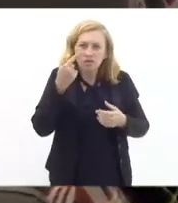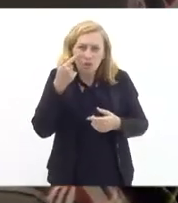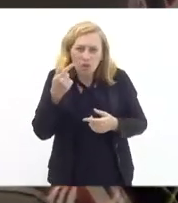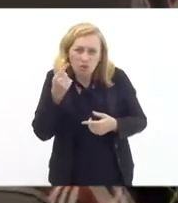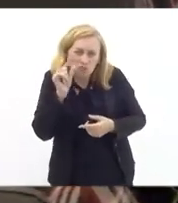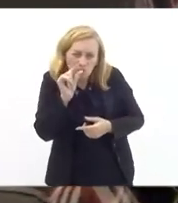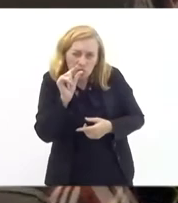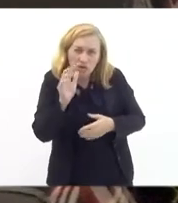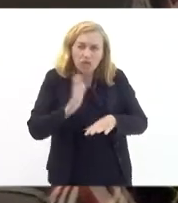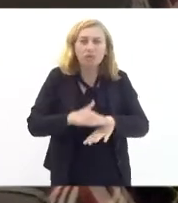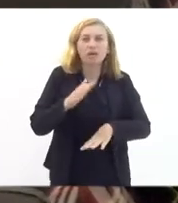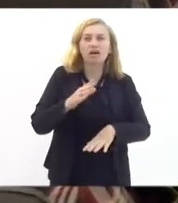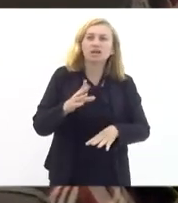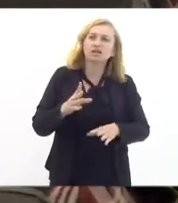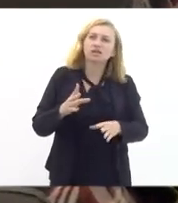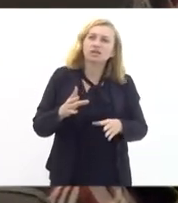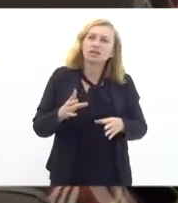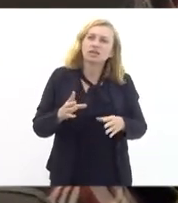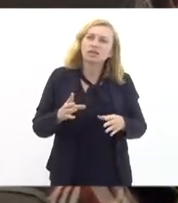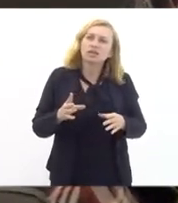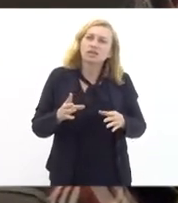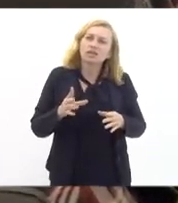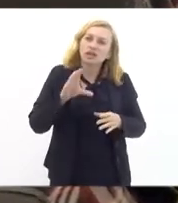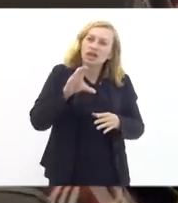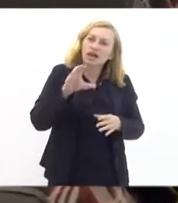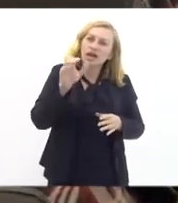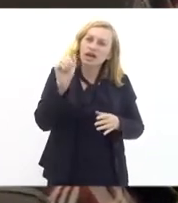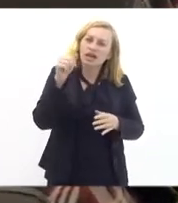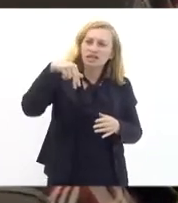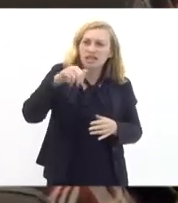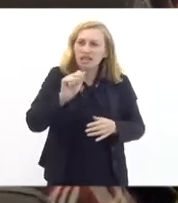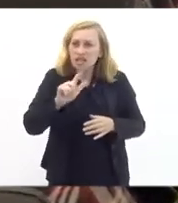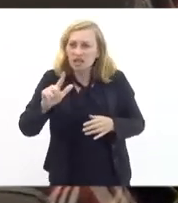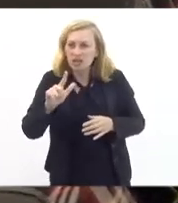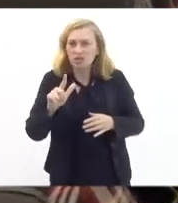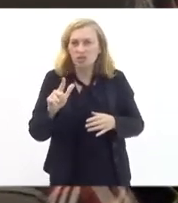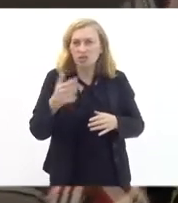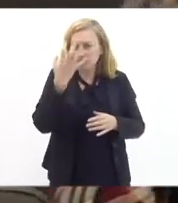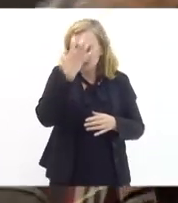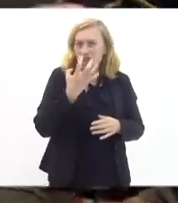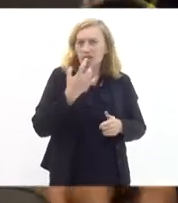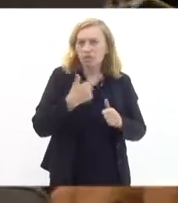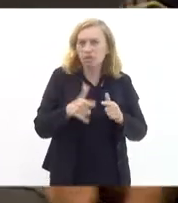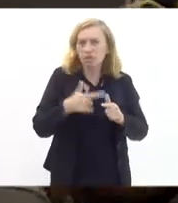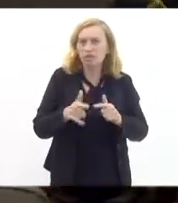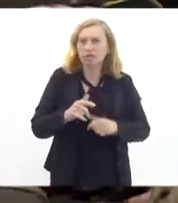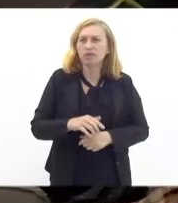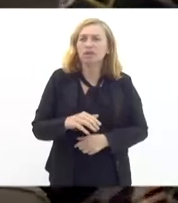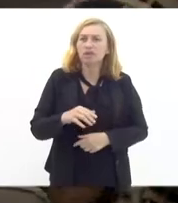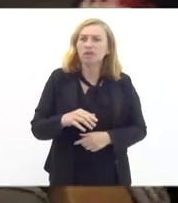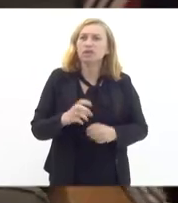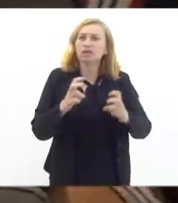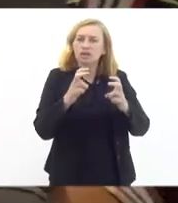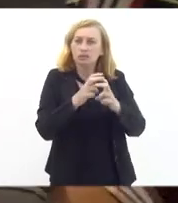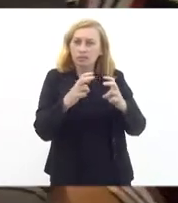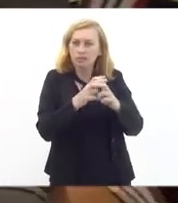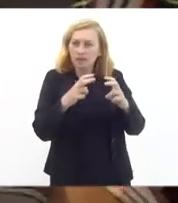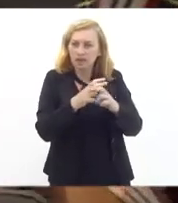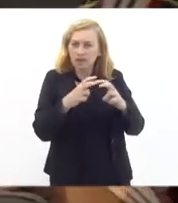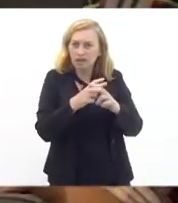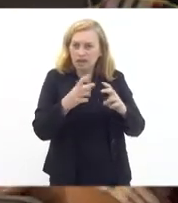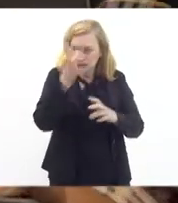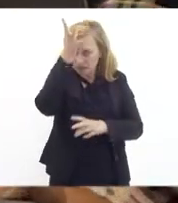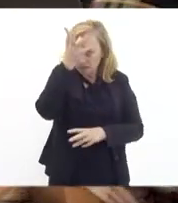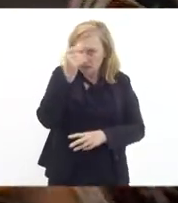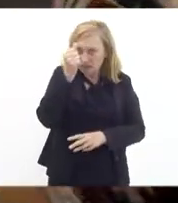pouquinho mais para essa parte dos canis, que está muito séria a situação. E rinha de galo, ok. E rinha de galo, não. Rinha de